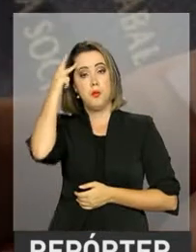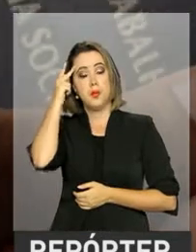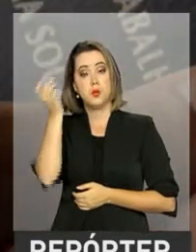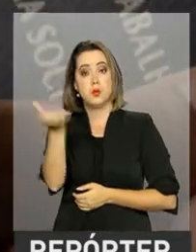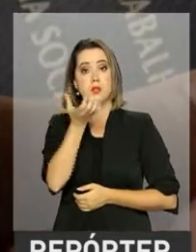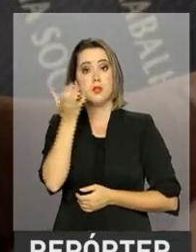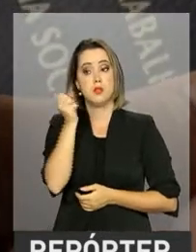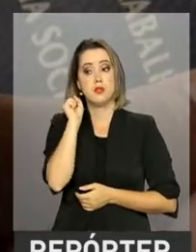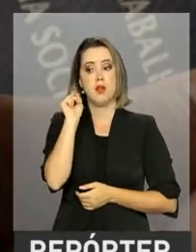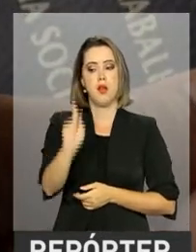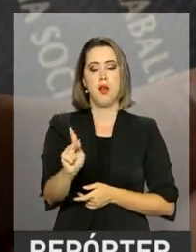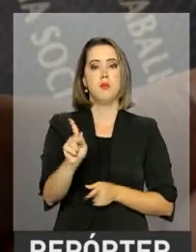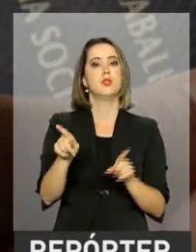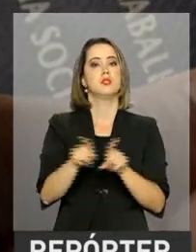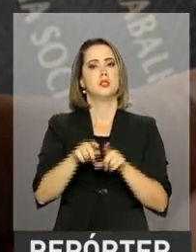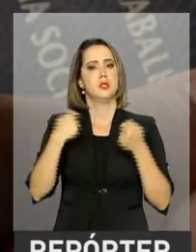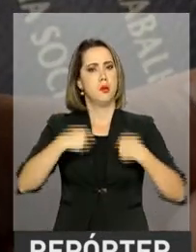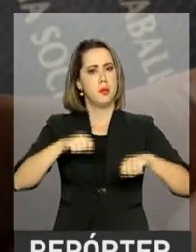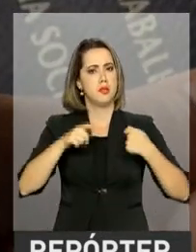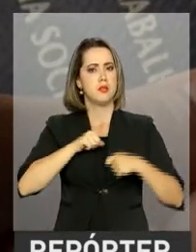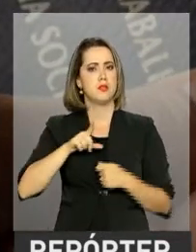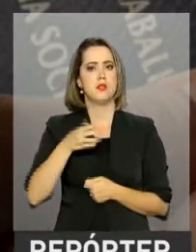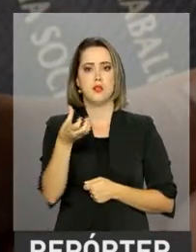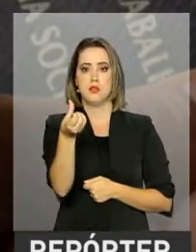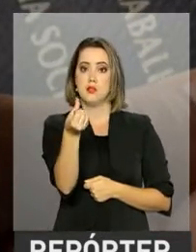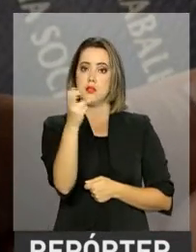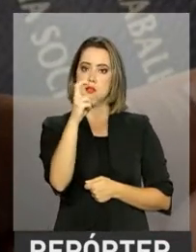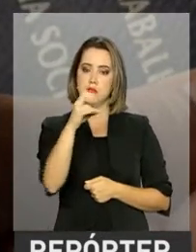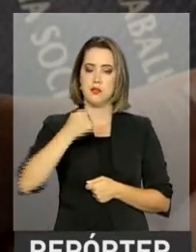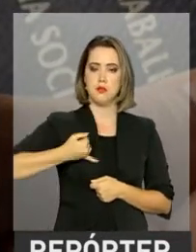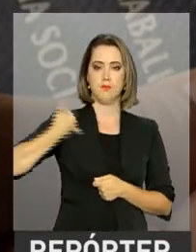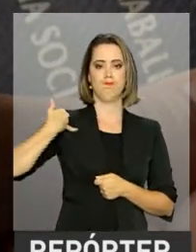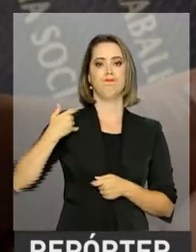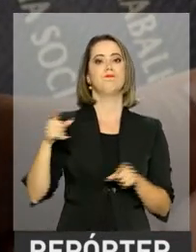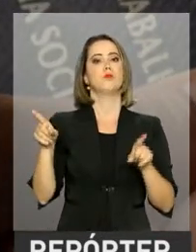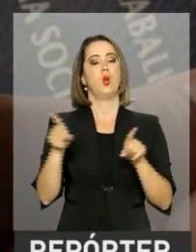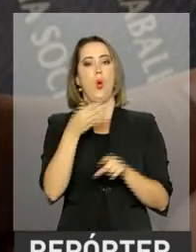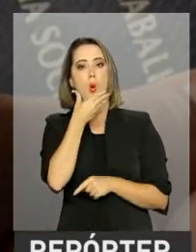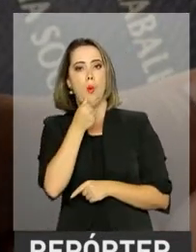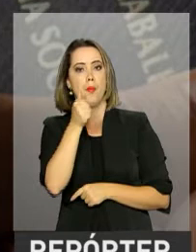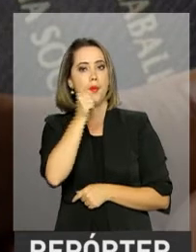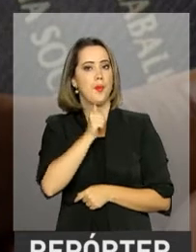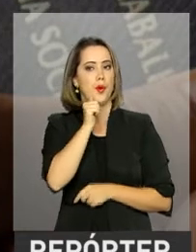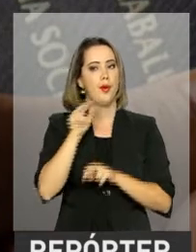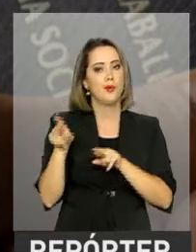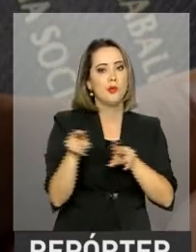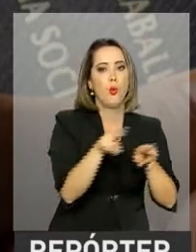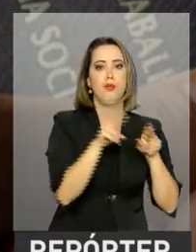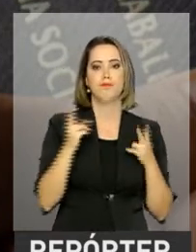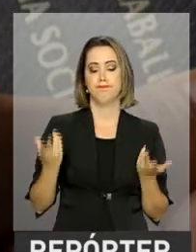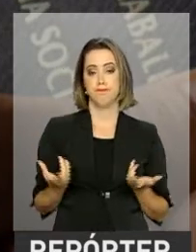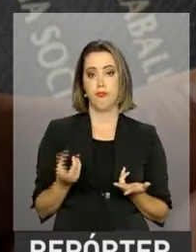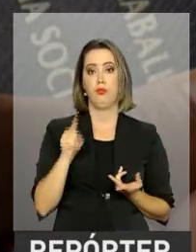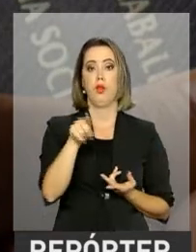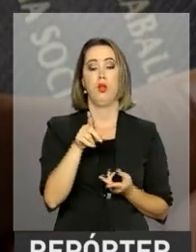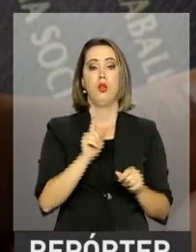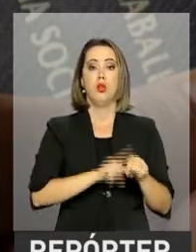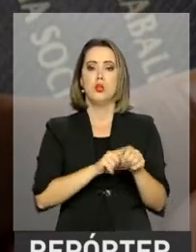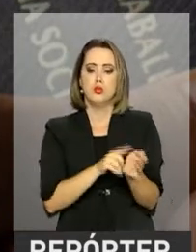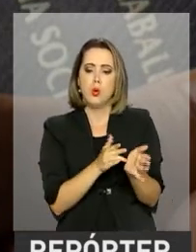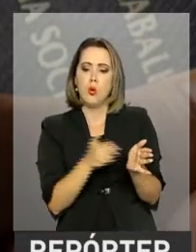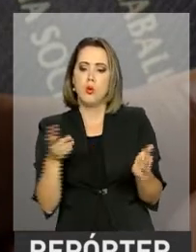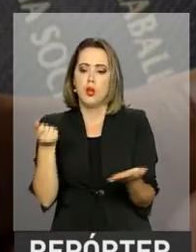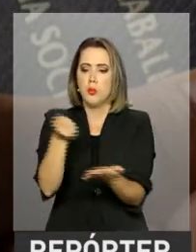aposentar precisará a pena mínimo 65 anos tanto homens quanto mulheres o tempo mínimo de